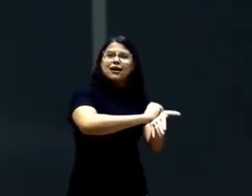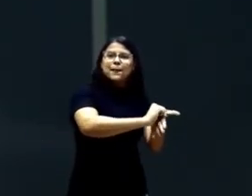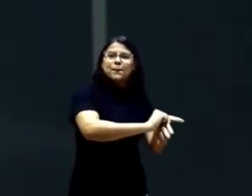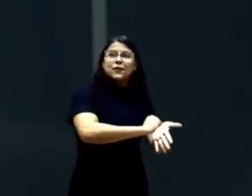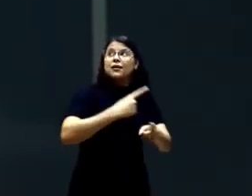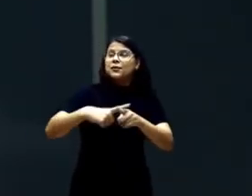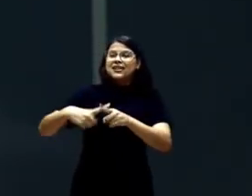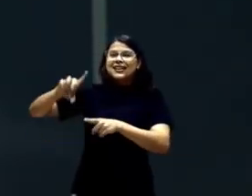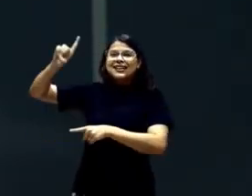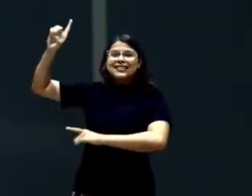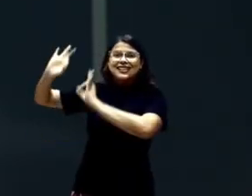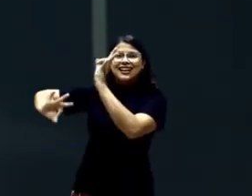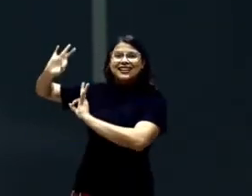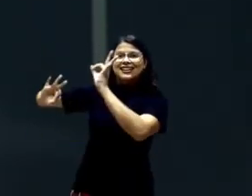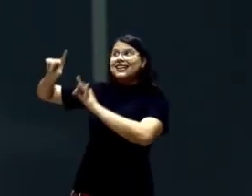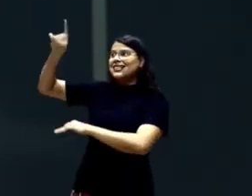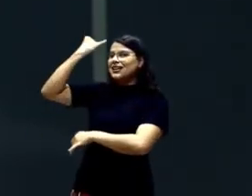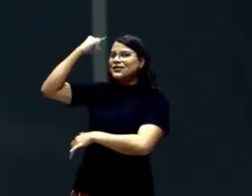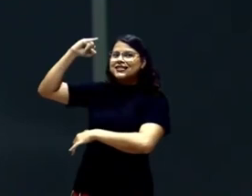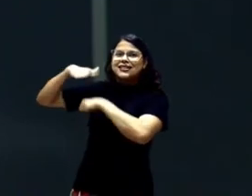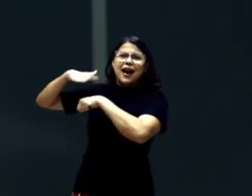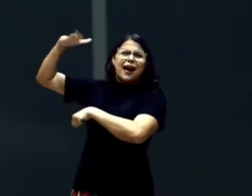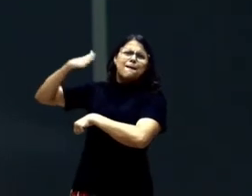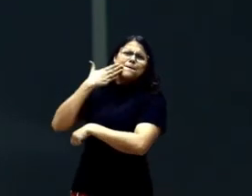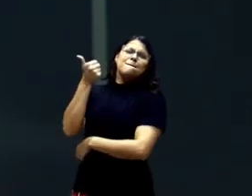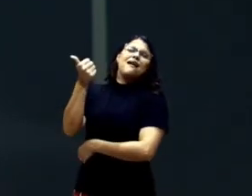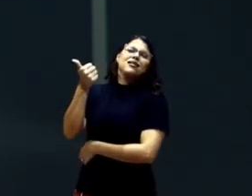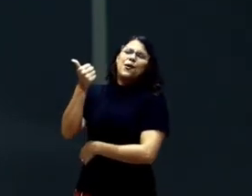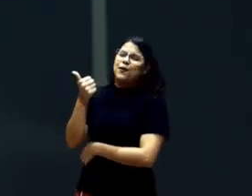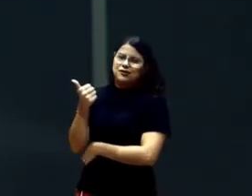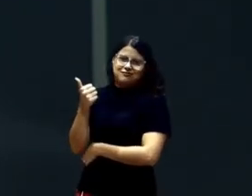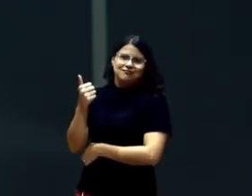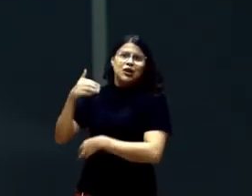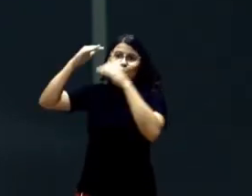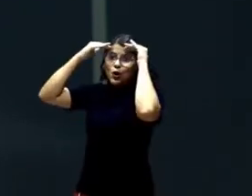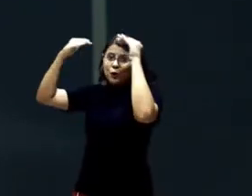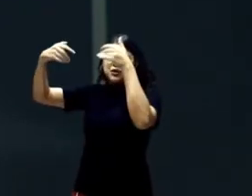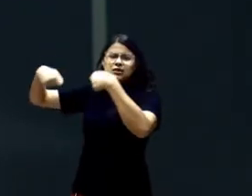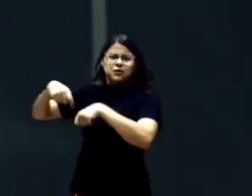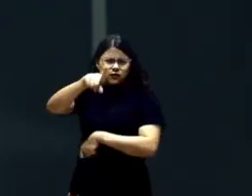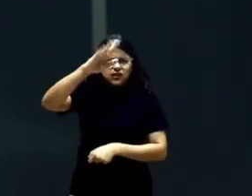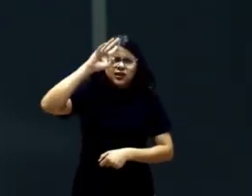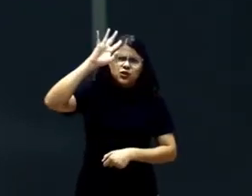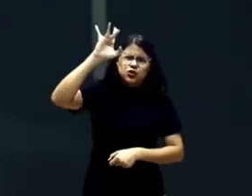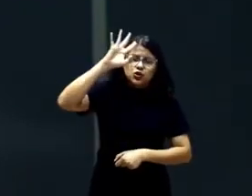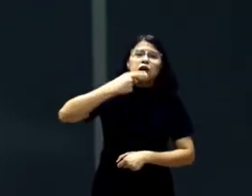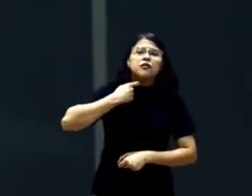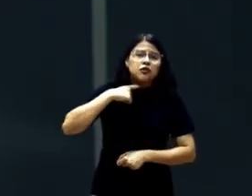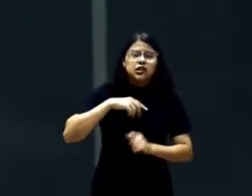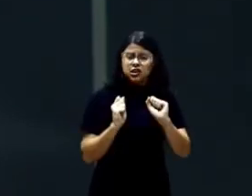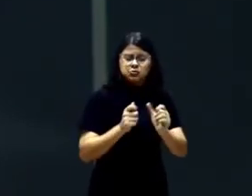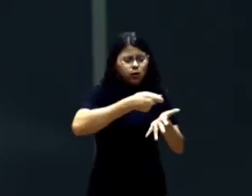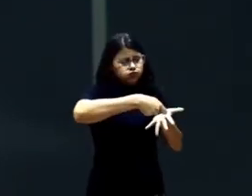prevalece é o plano de Deus na nossa vida. O seu plano, faça. Mas entenda